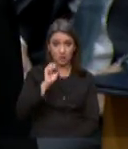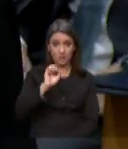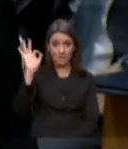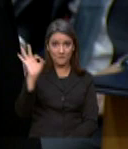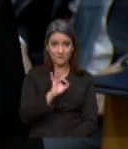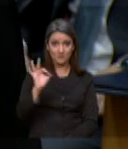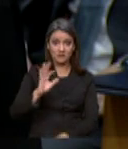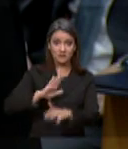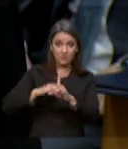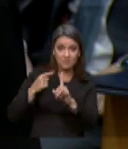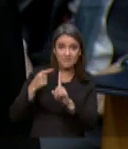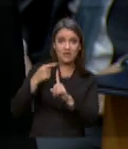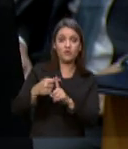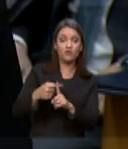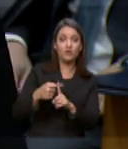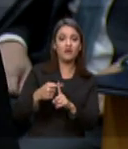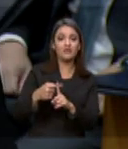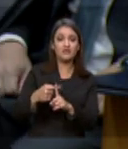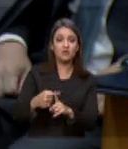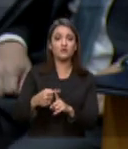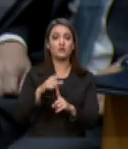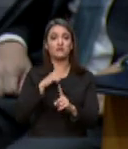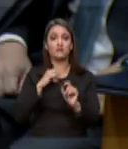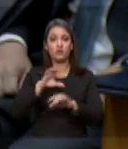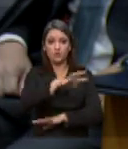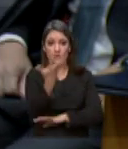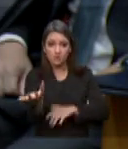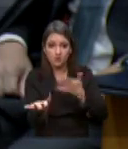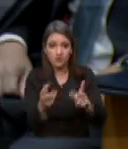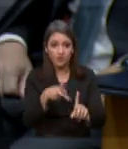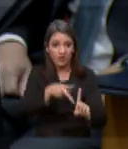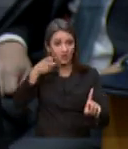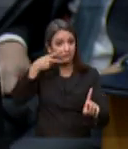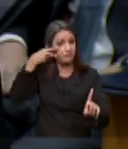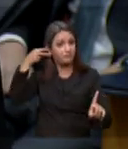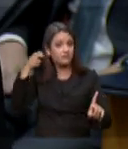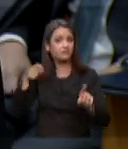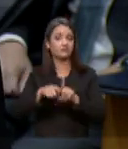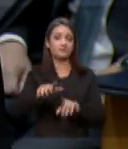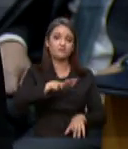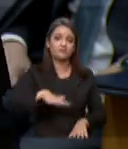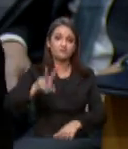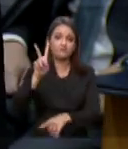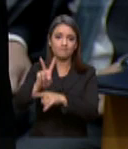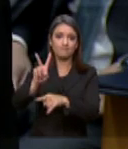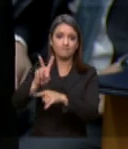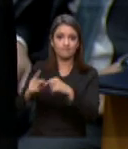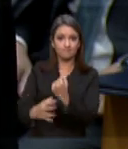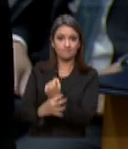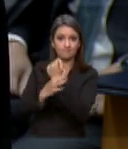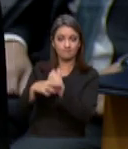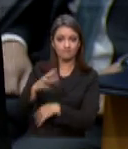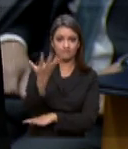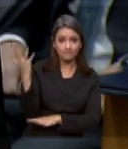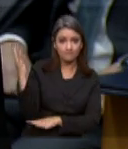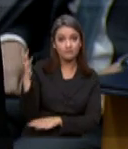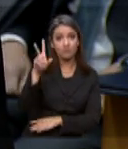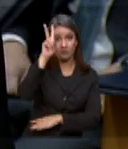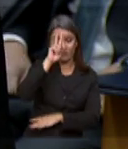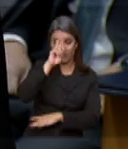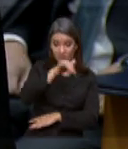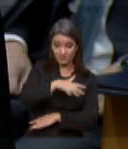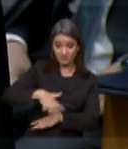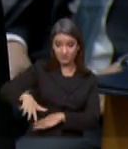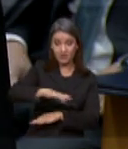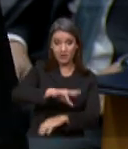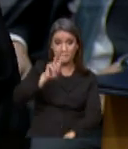de desmatamento nas terras indígenas e 130% a mais de desmatamento nas unidades de conservação. Lembro aqui que essas áreas